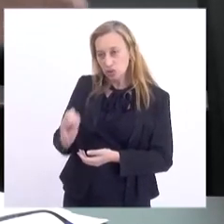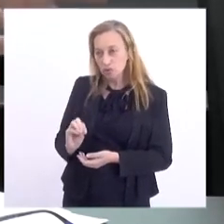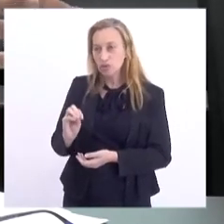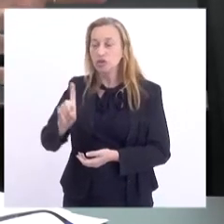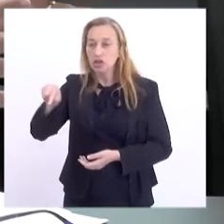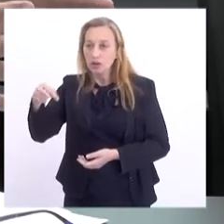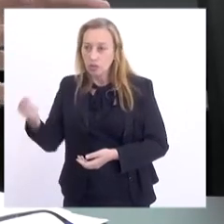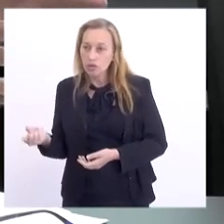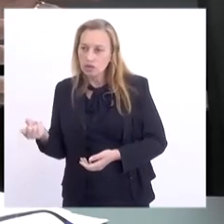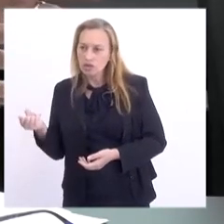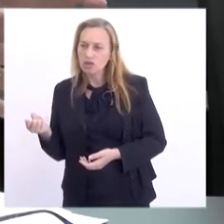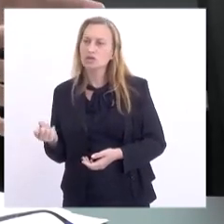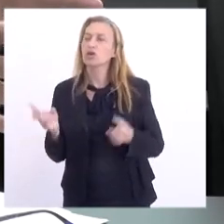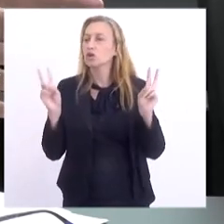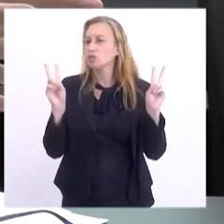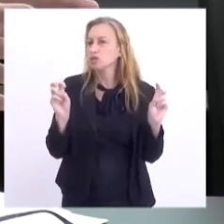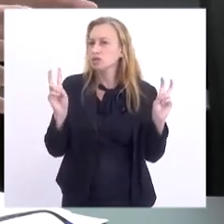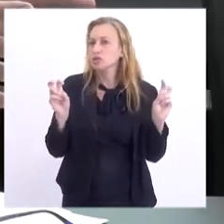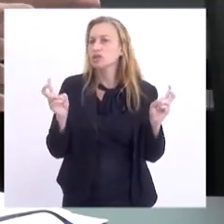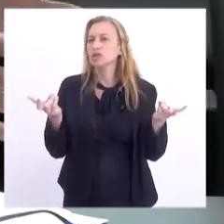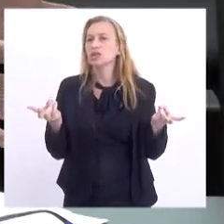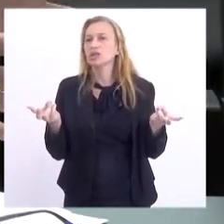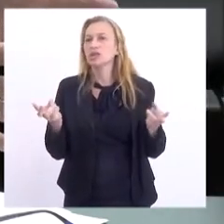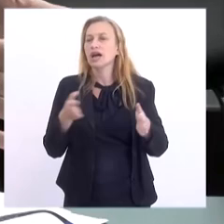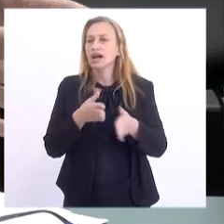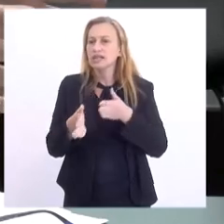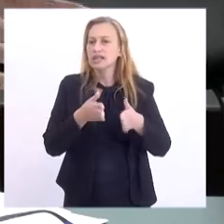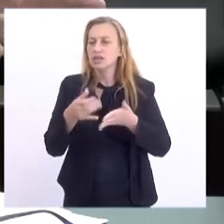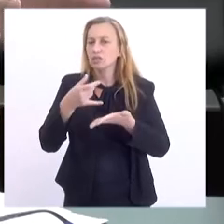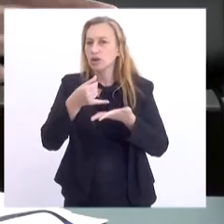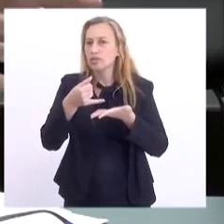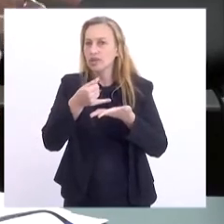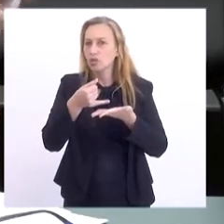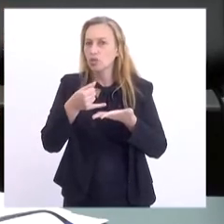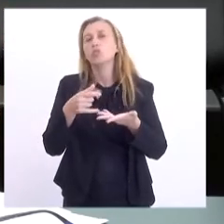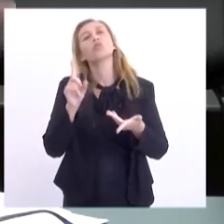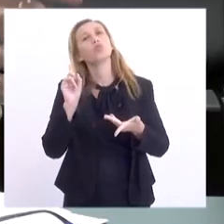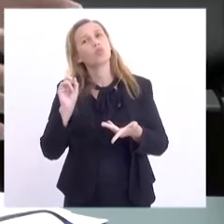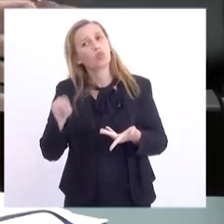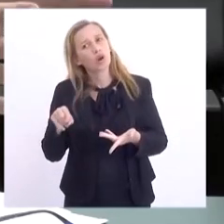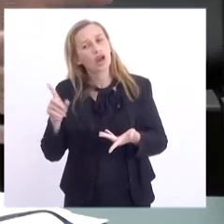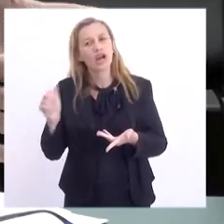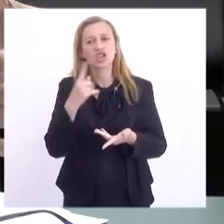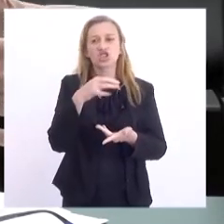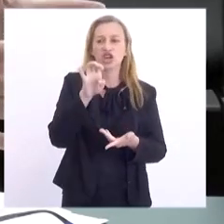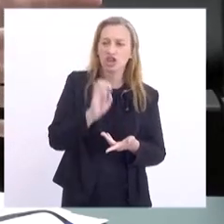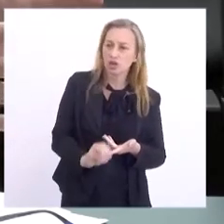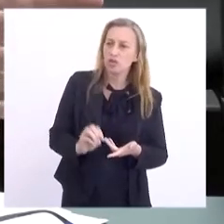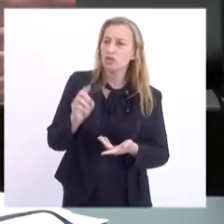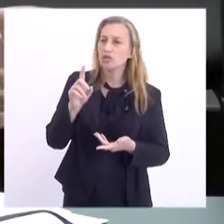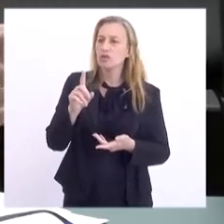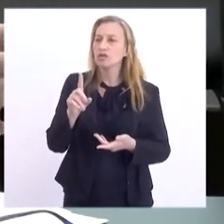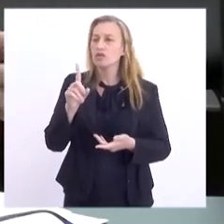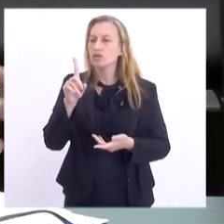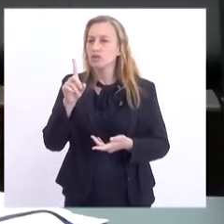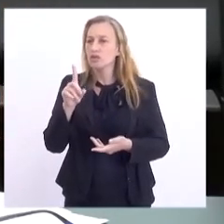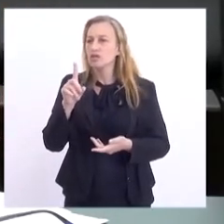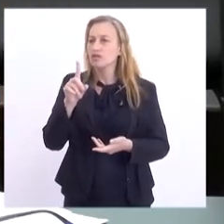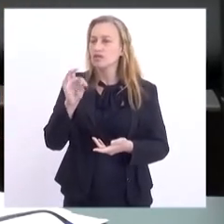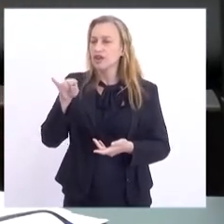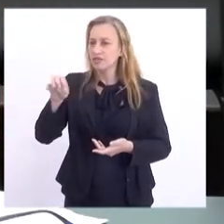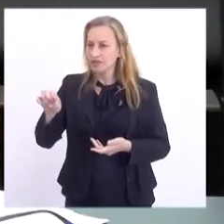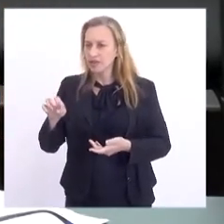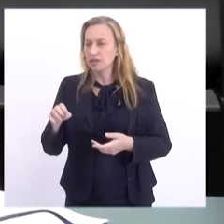e a outra que é uma questão de acesso ao capital que aí já é a Jeri via France são duas questões